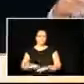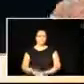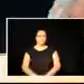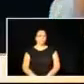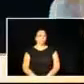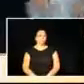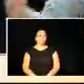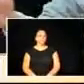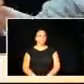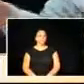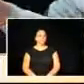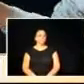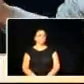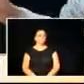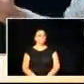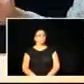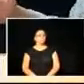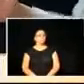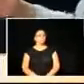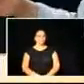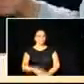Fizemos o esforço necessário,